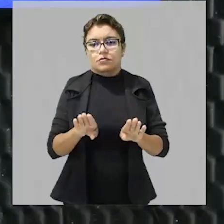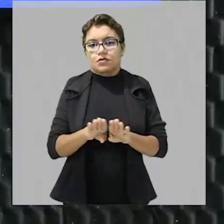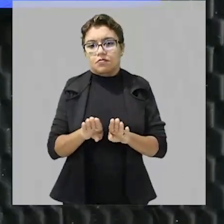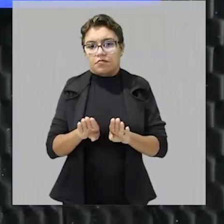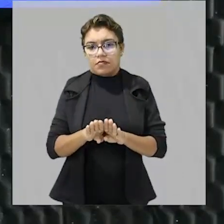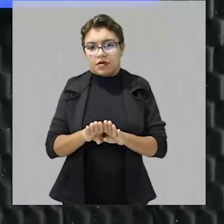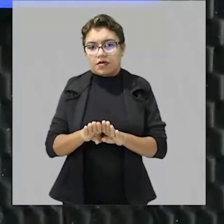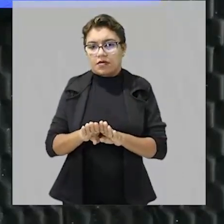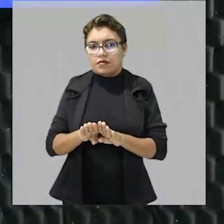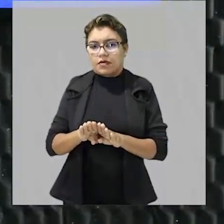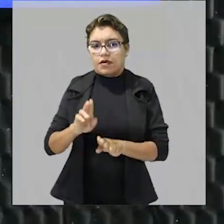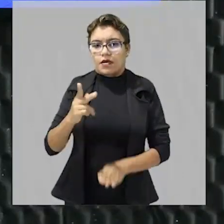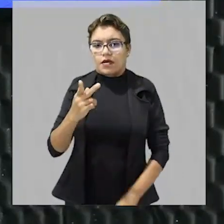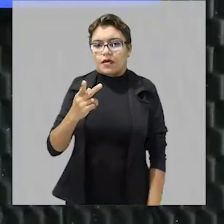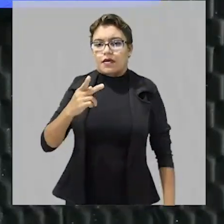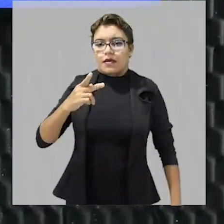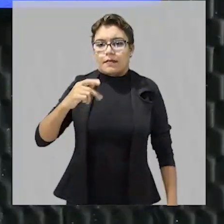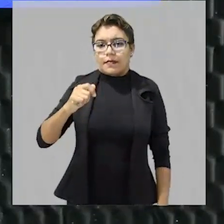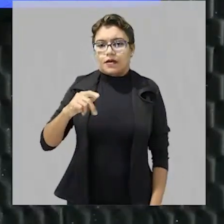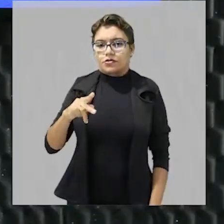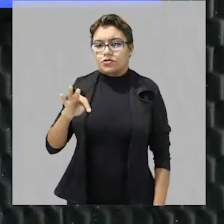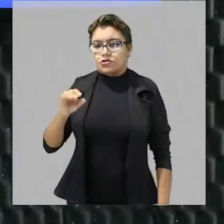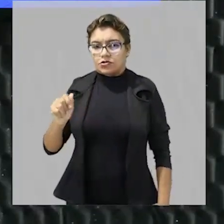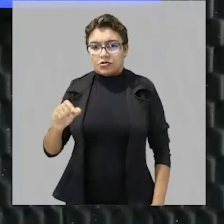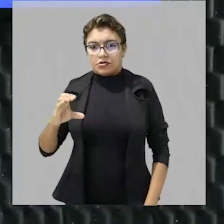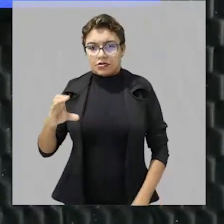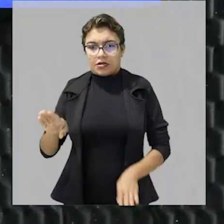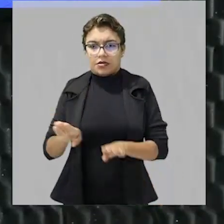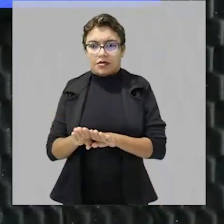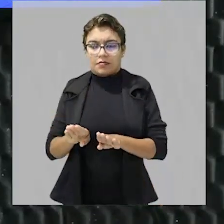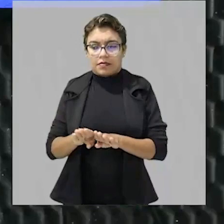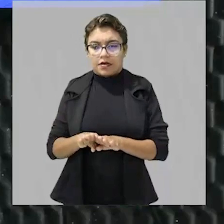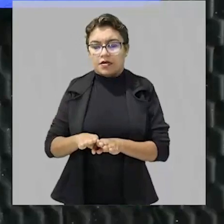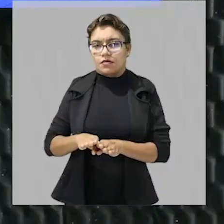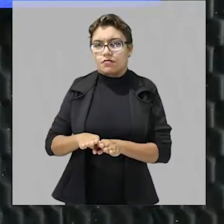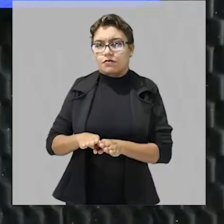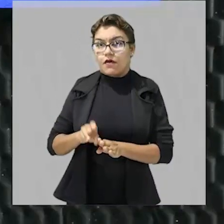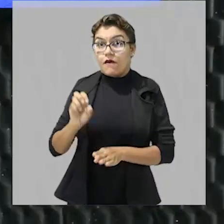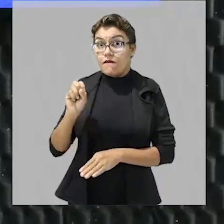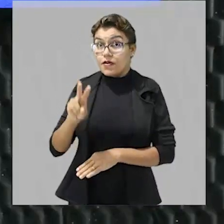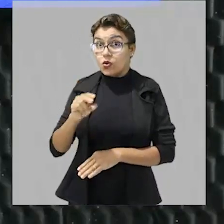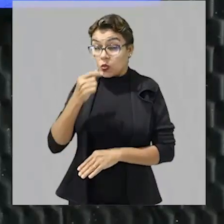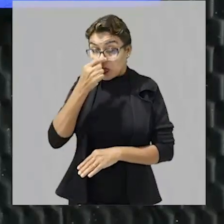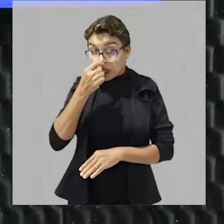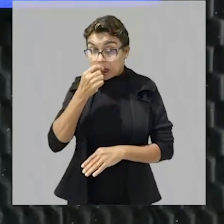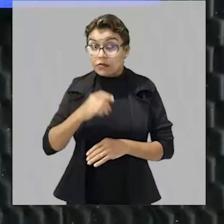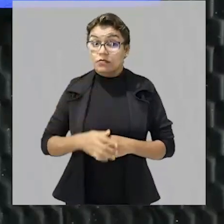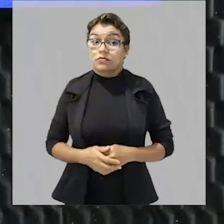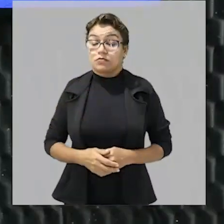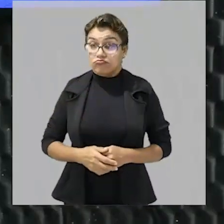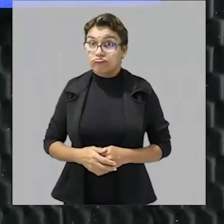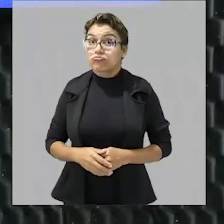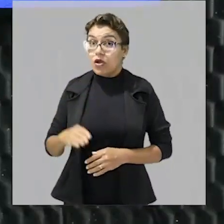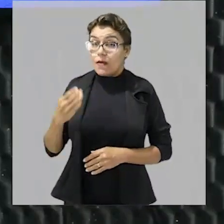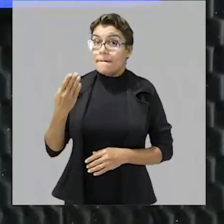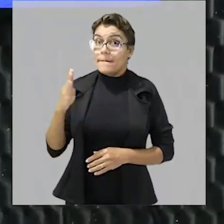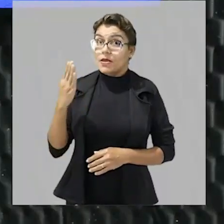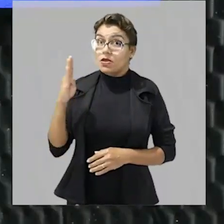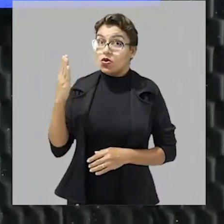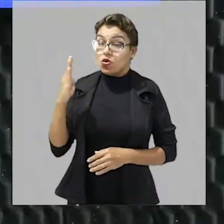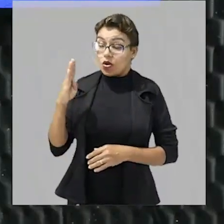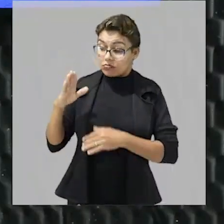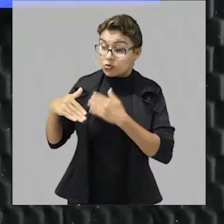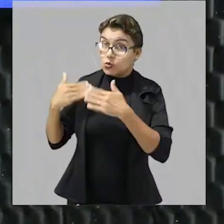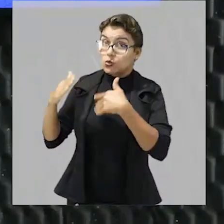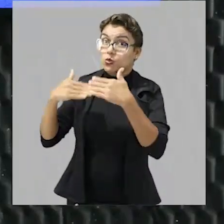Comparado ao DNA dos neandertais, os pesquisadores descobriram que 152 fragmentos dos genes do